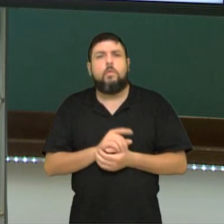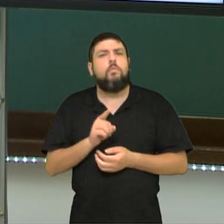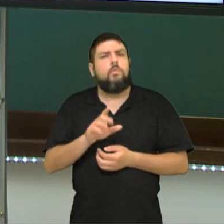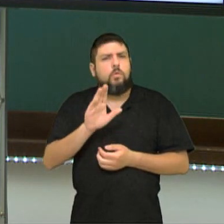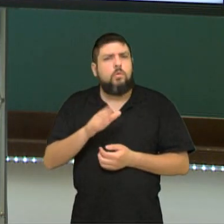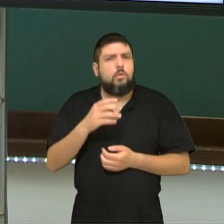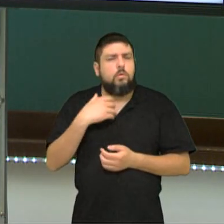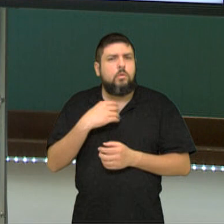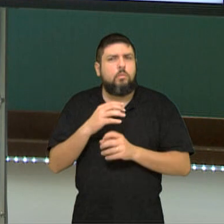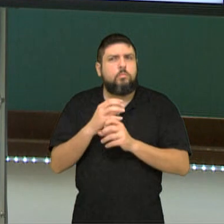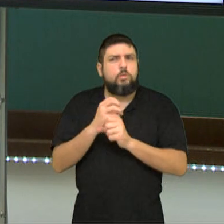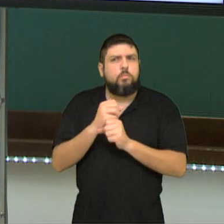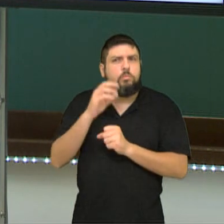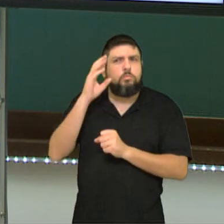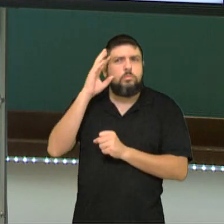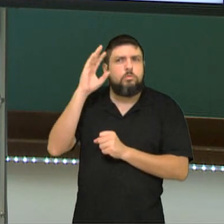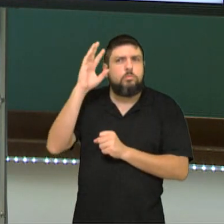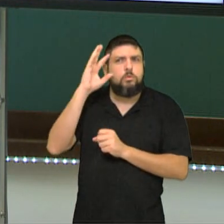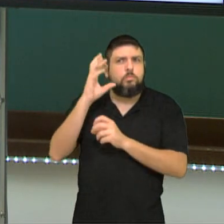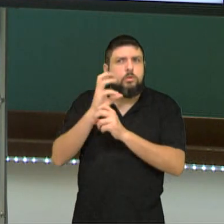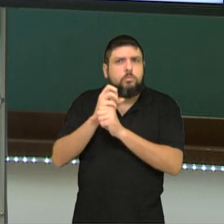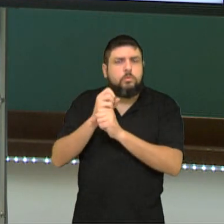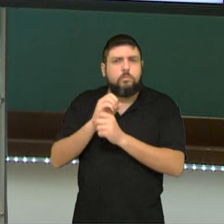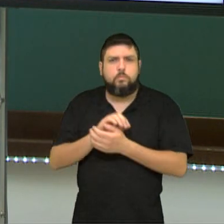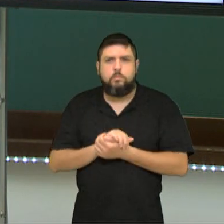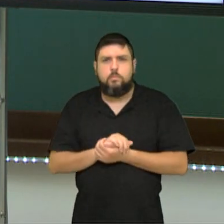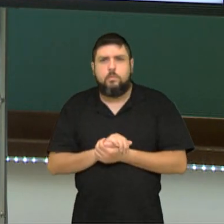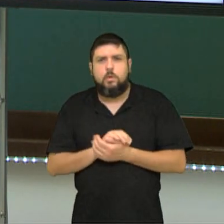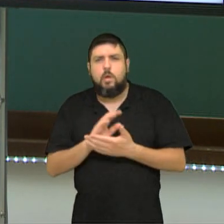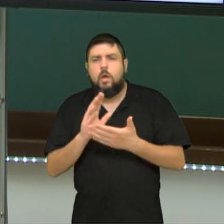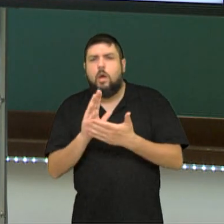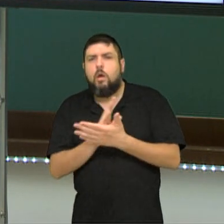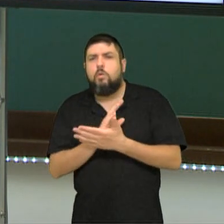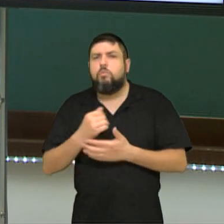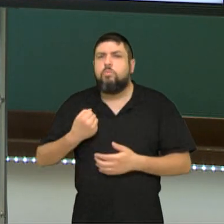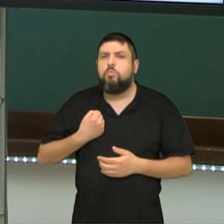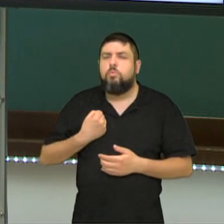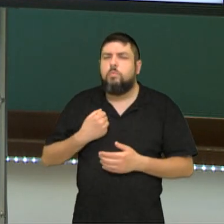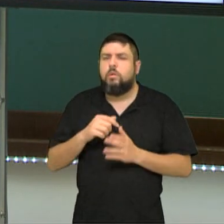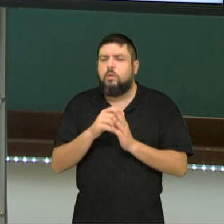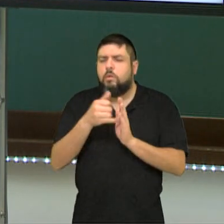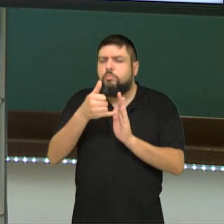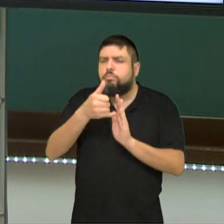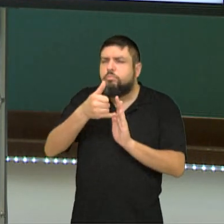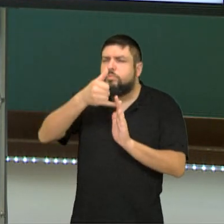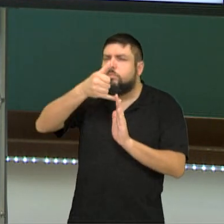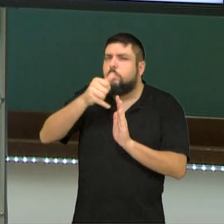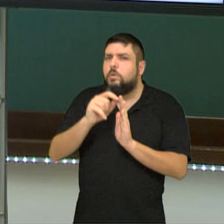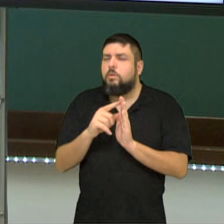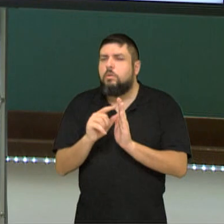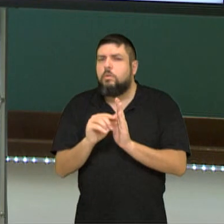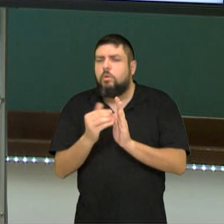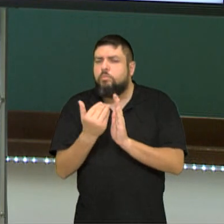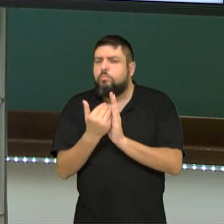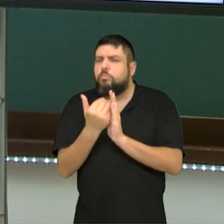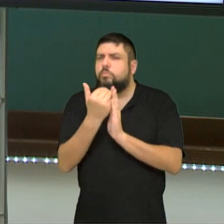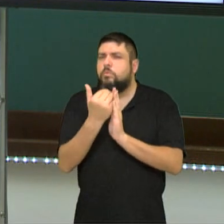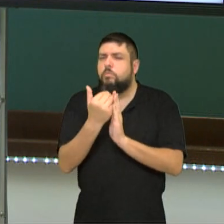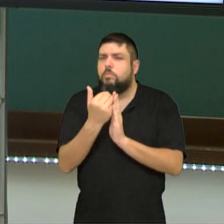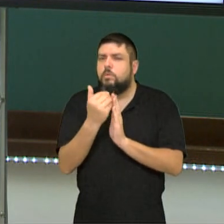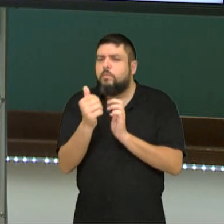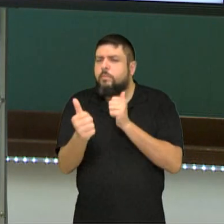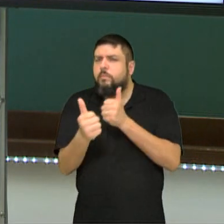mental, não é mesmo? Não tem alguns valores que você arredonda para fazer a continha e dá mais ou menos a